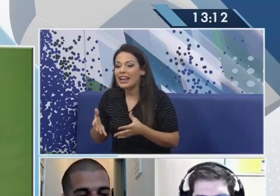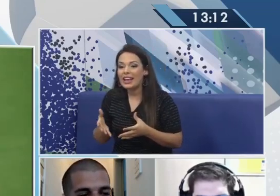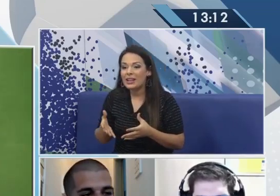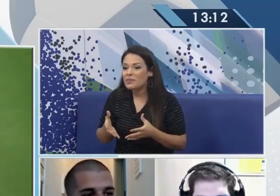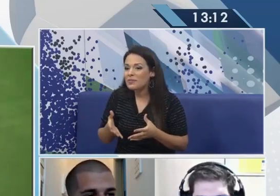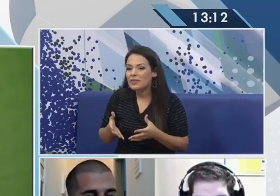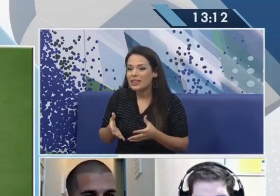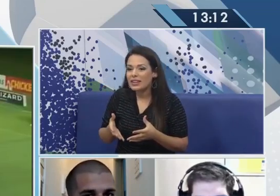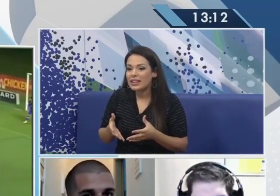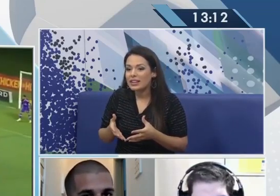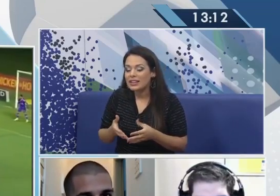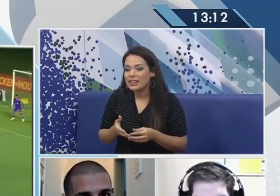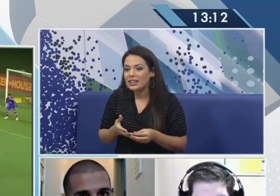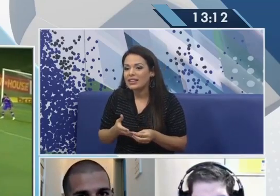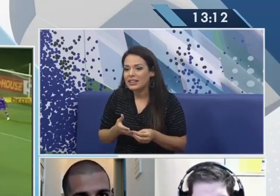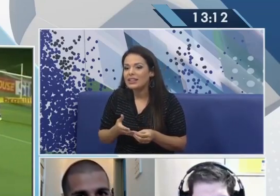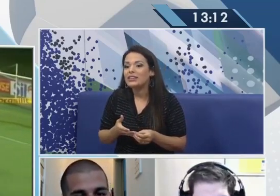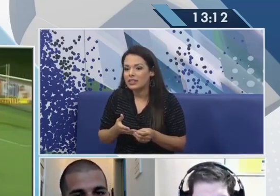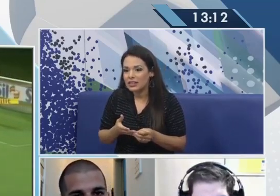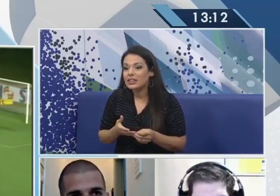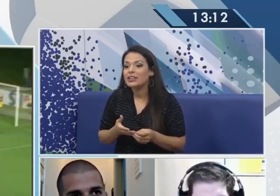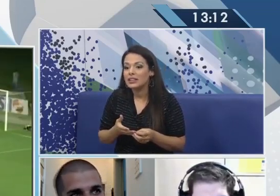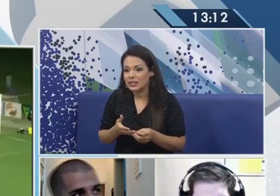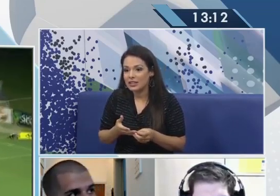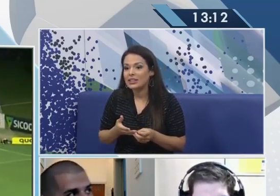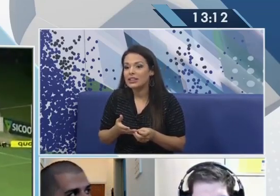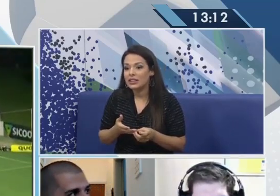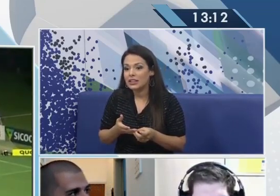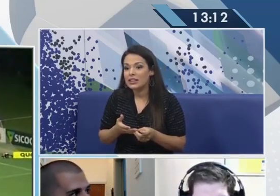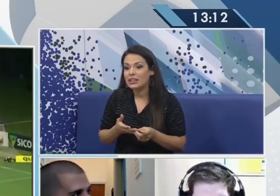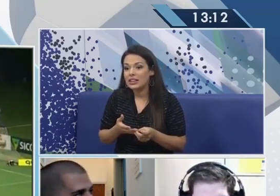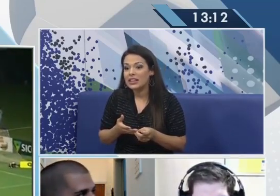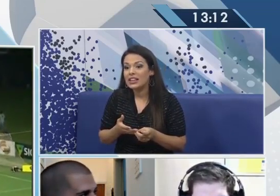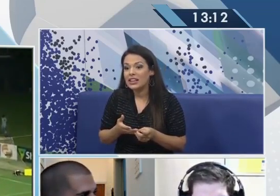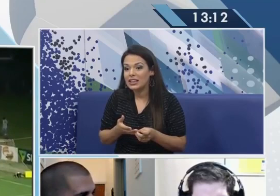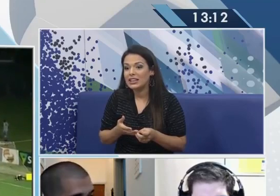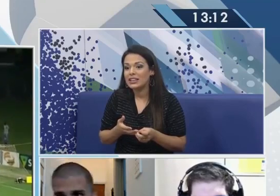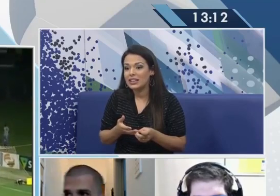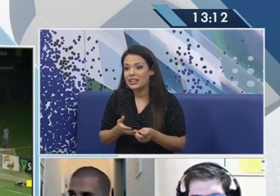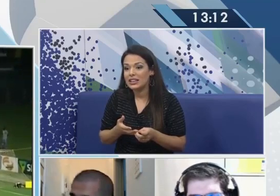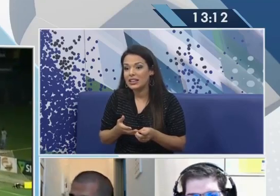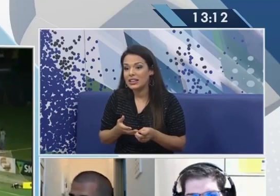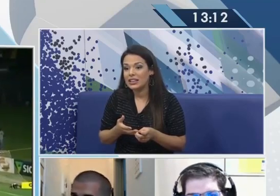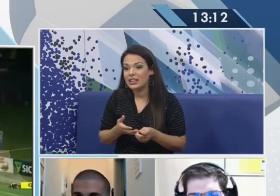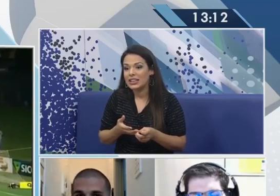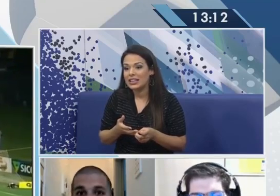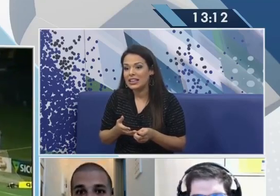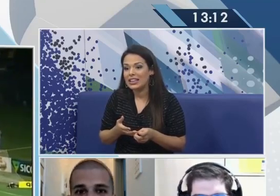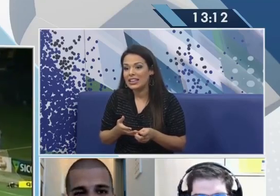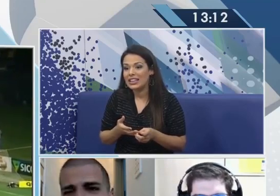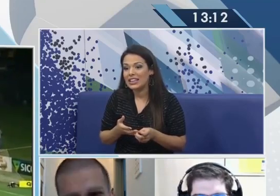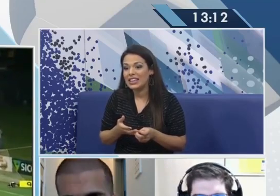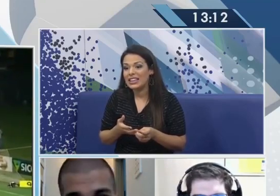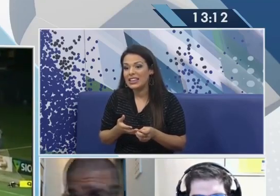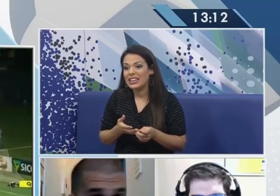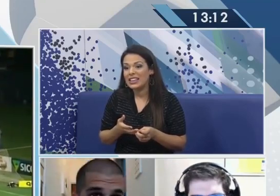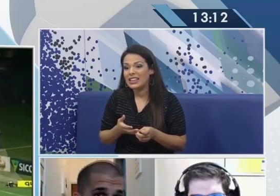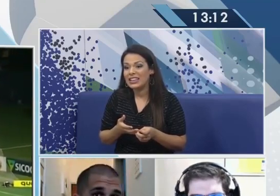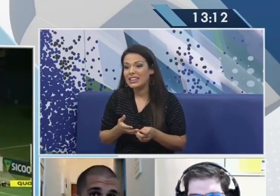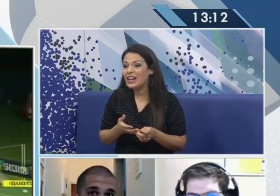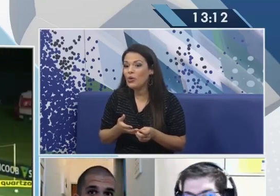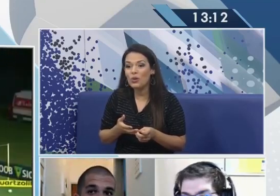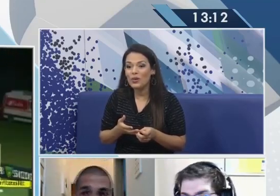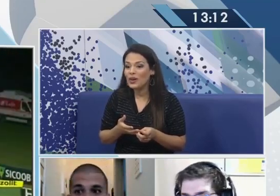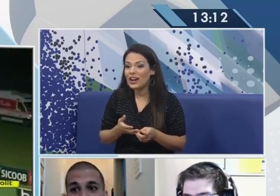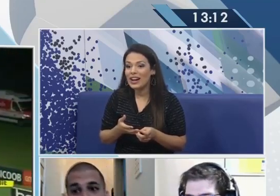Não, tu olha pro lado, Fernando, buscando que alguém te conforme e fala assim, tu viu isso, irmão? Tu tá vendo isso aqui? Pra alguém falar assim, não vai ficar tudo bem, não vai ficar